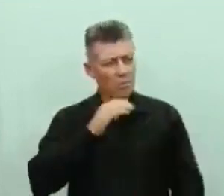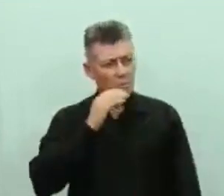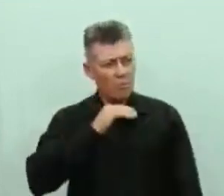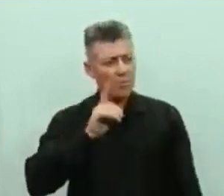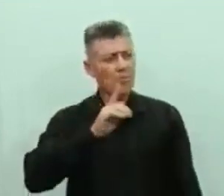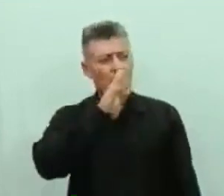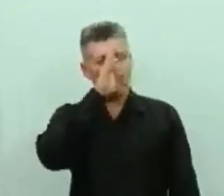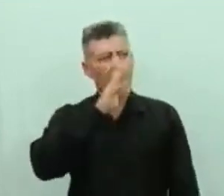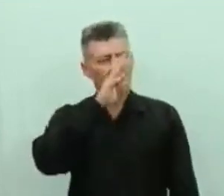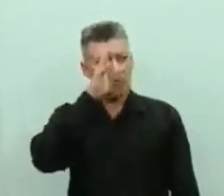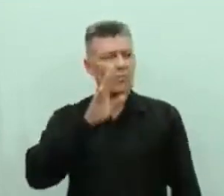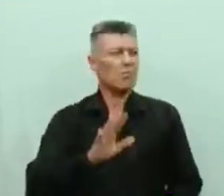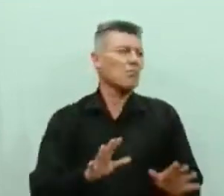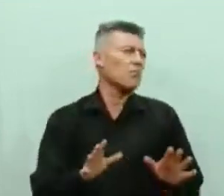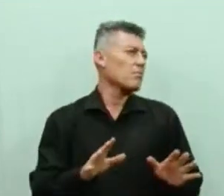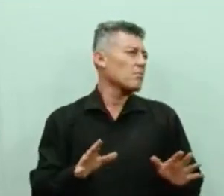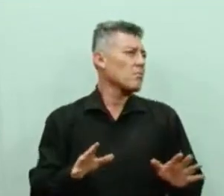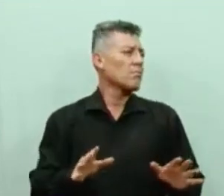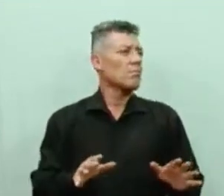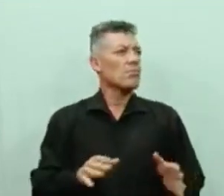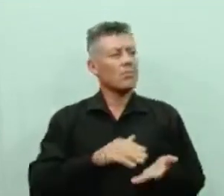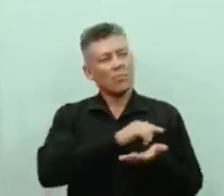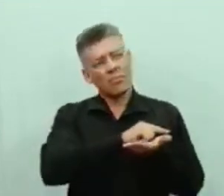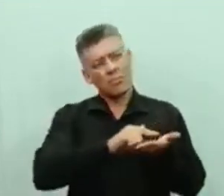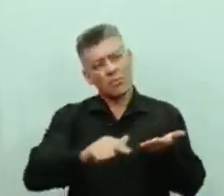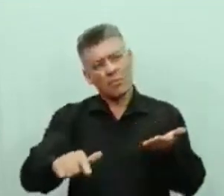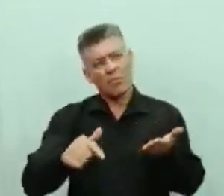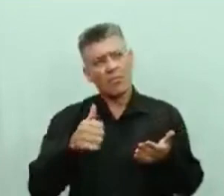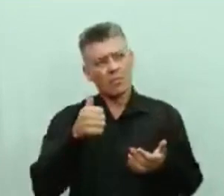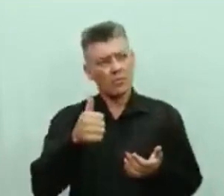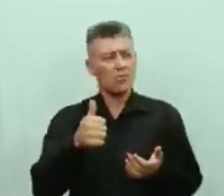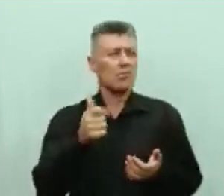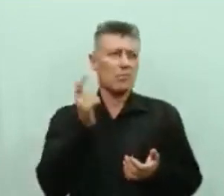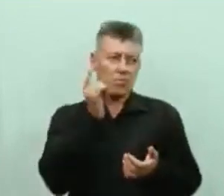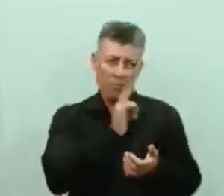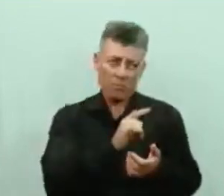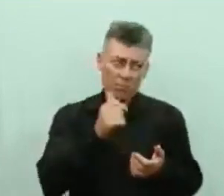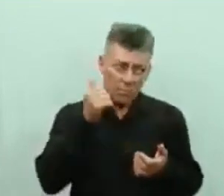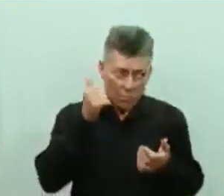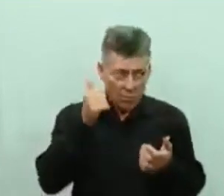sem aperreios, sem celeridade, e faça o serviço bem feito. E assim está sendo feito.